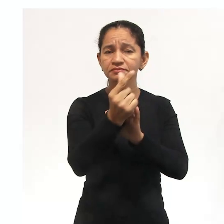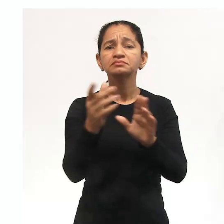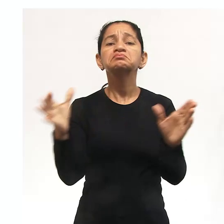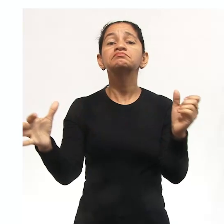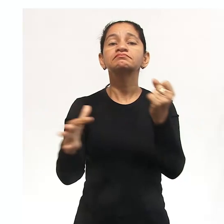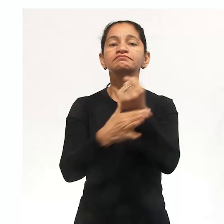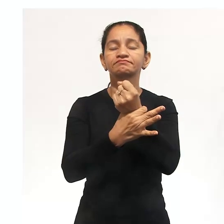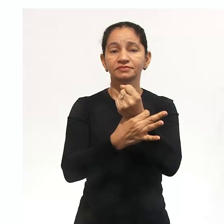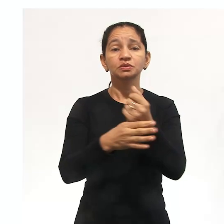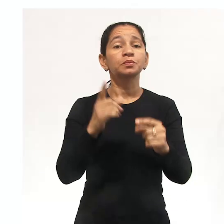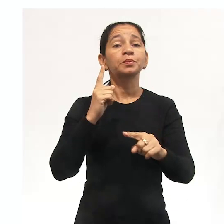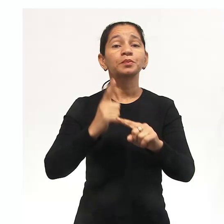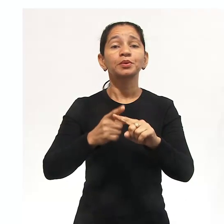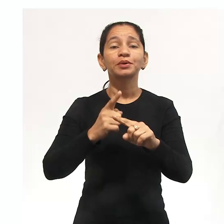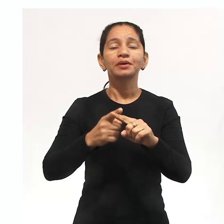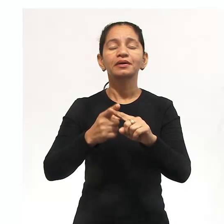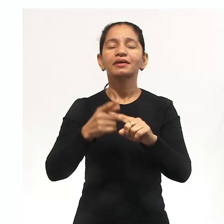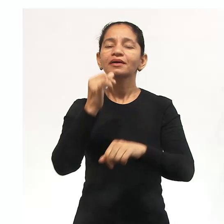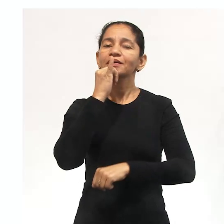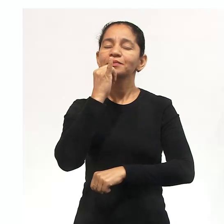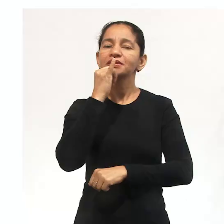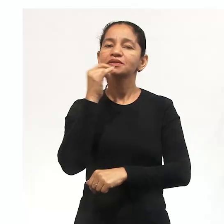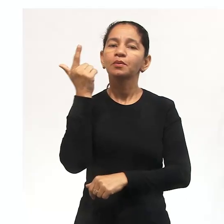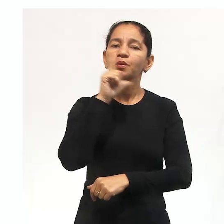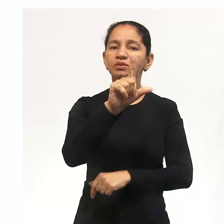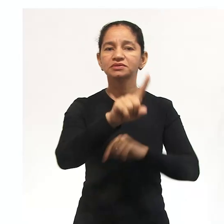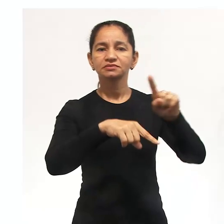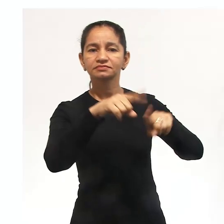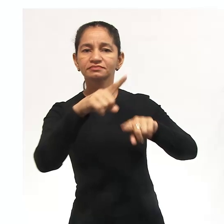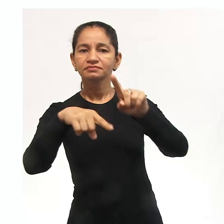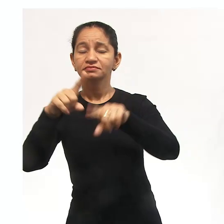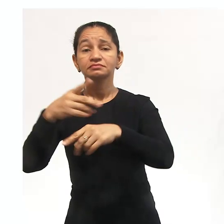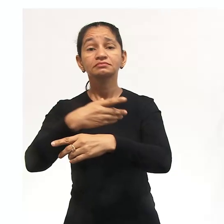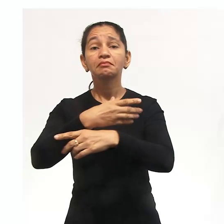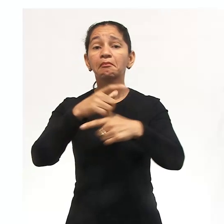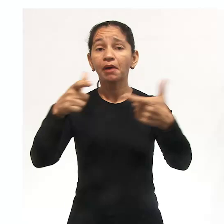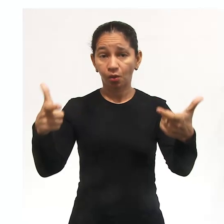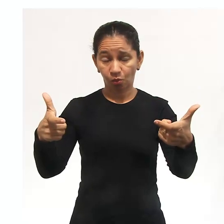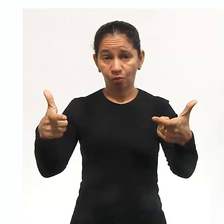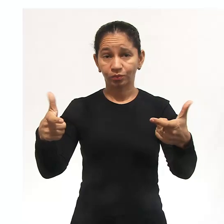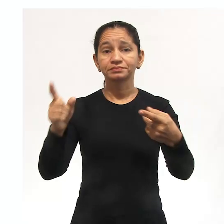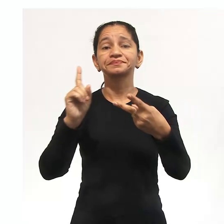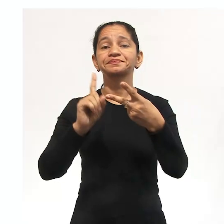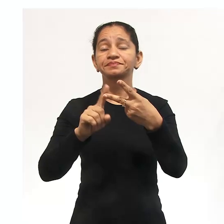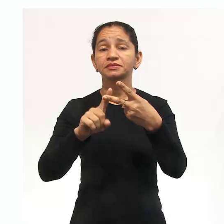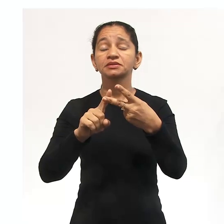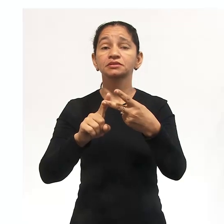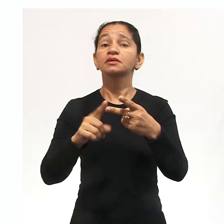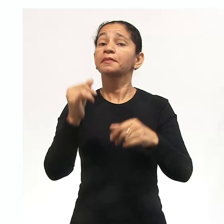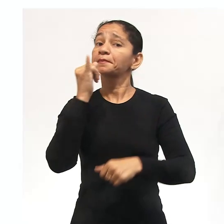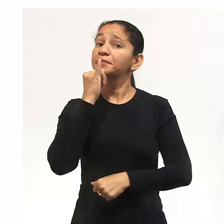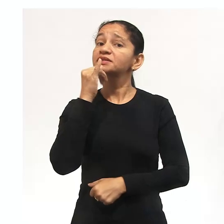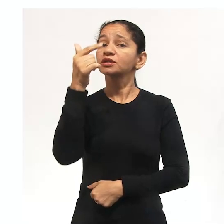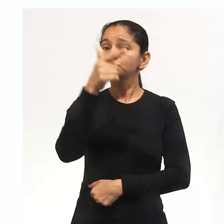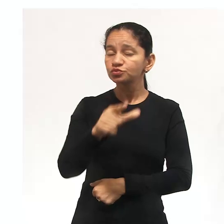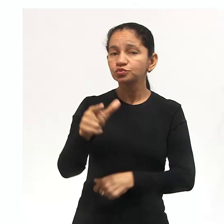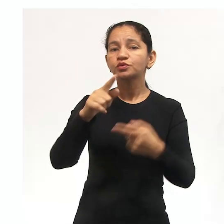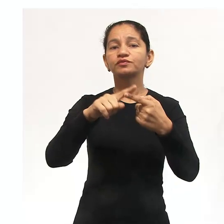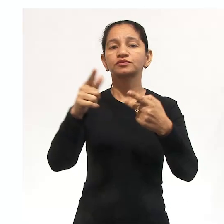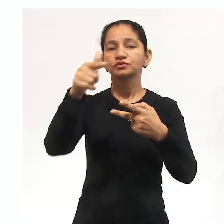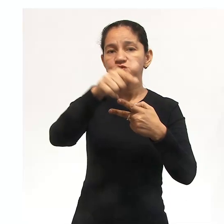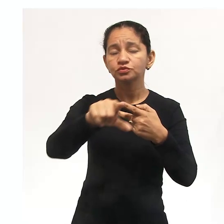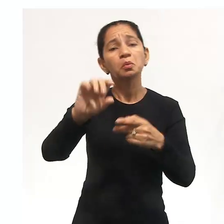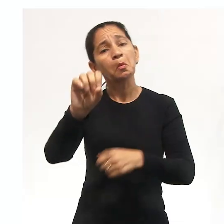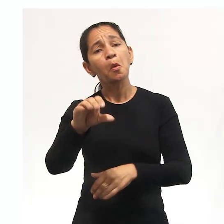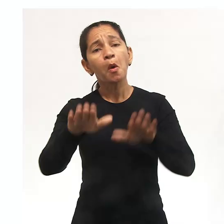na aquisição de bens e contratações de serviços de forma repetida ou parcelada, sem